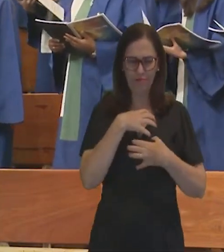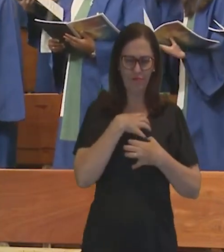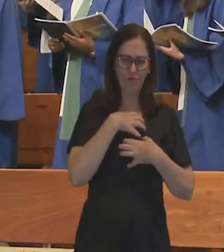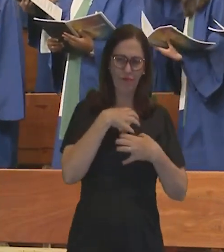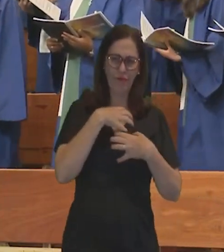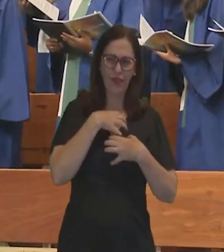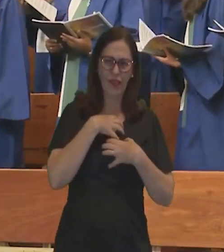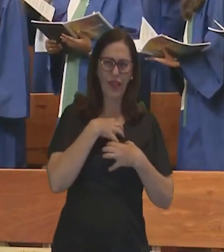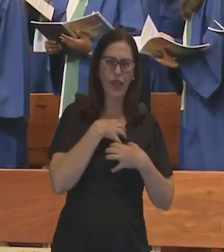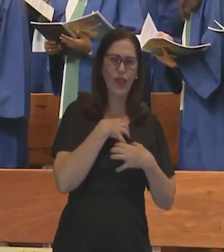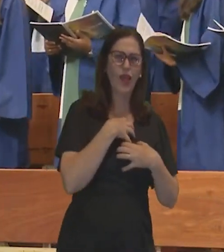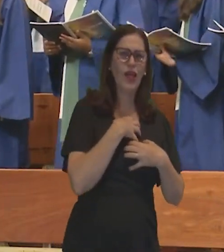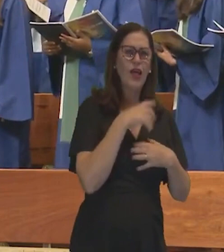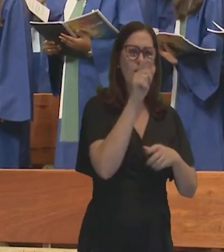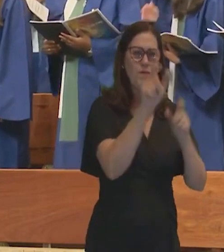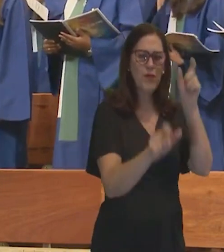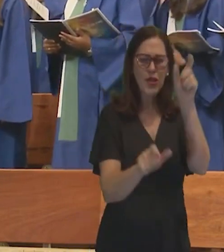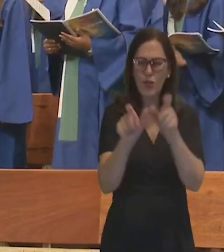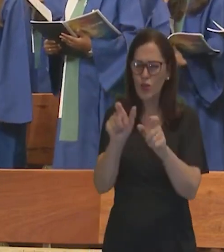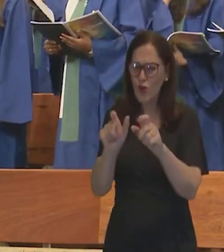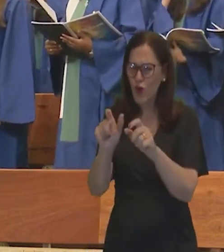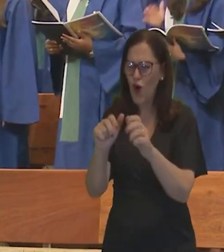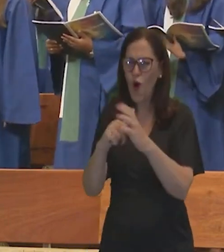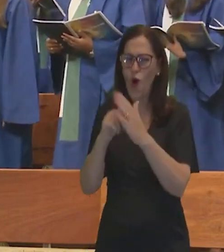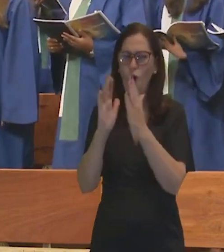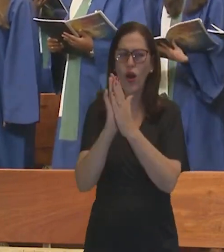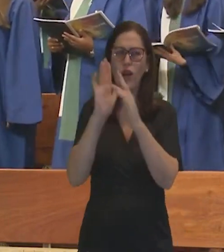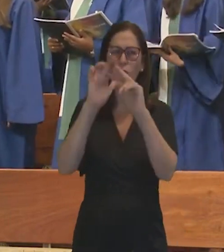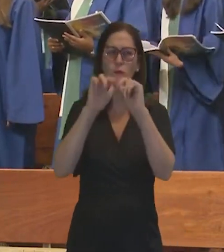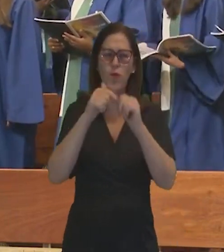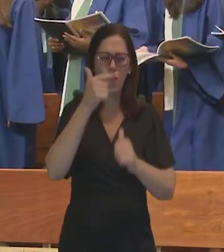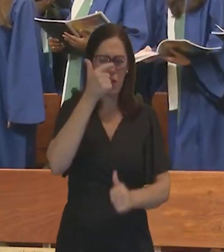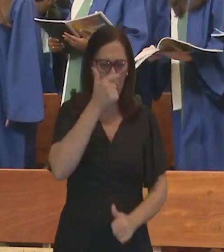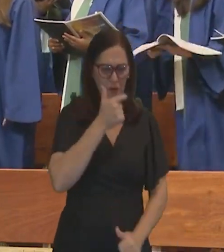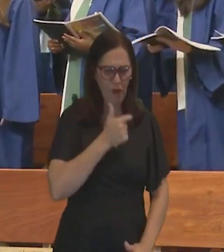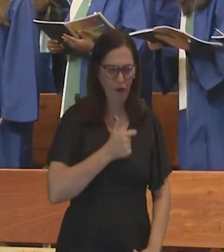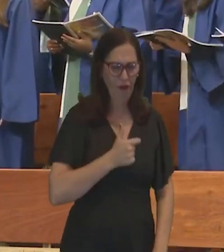alguém orando por mim